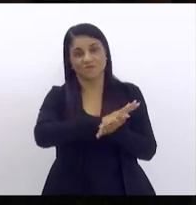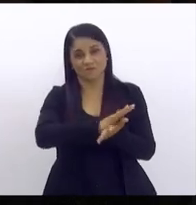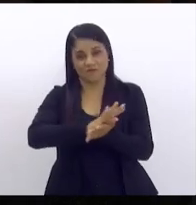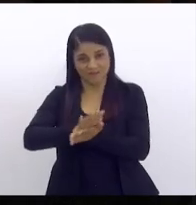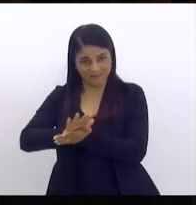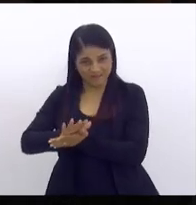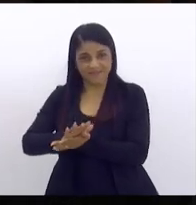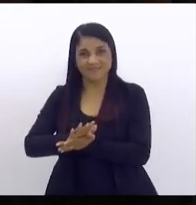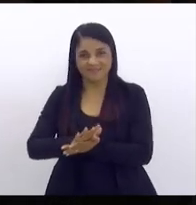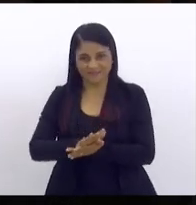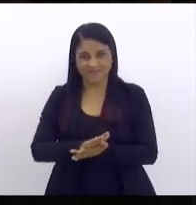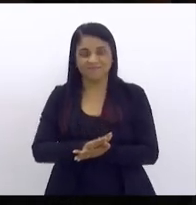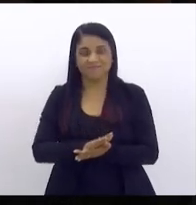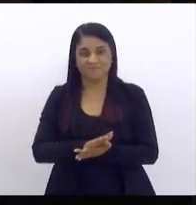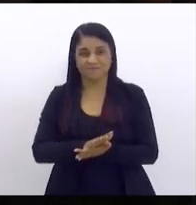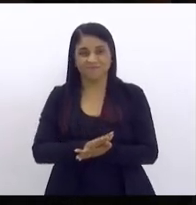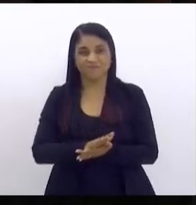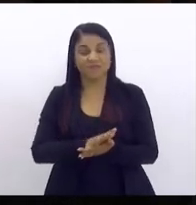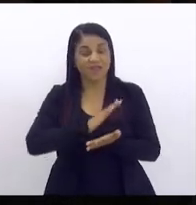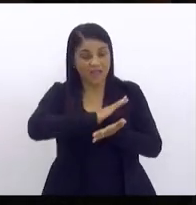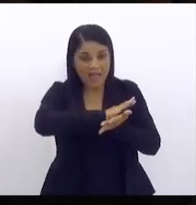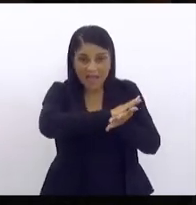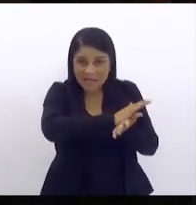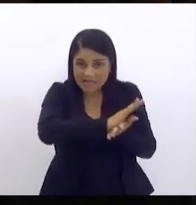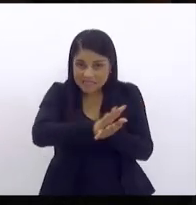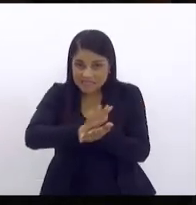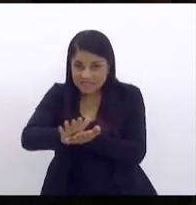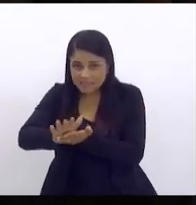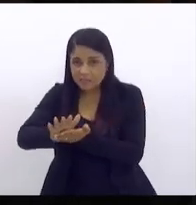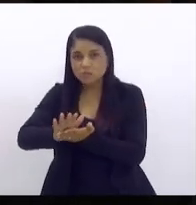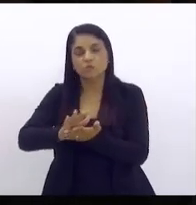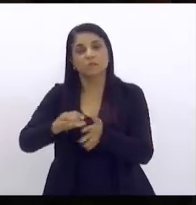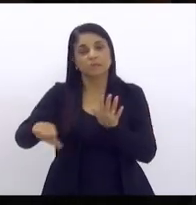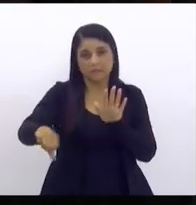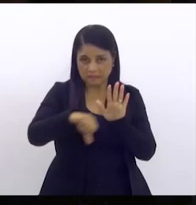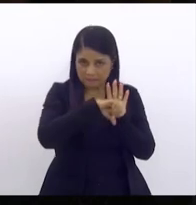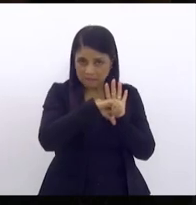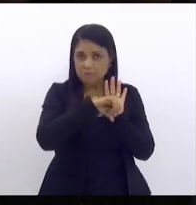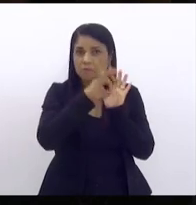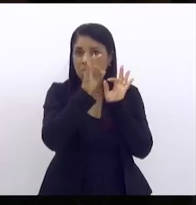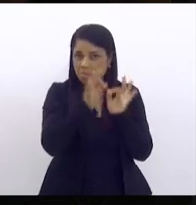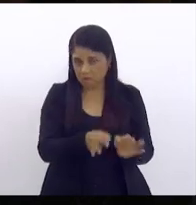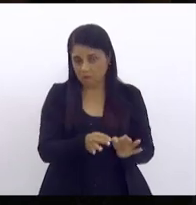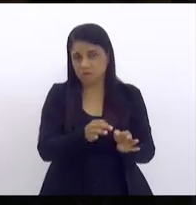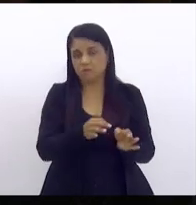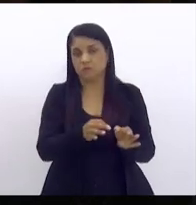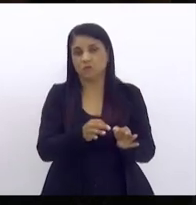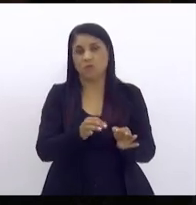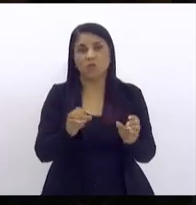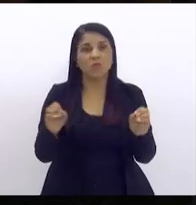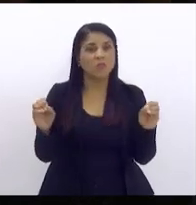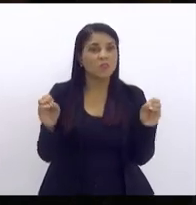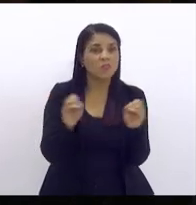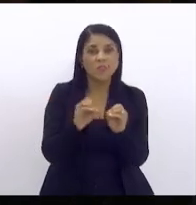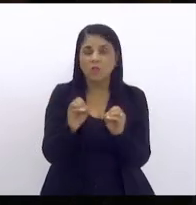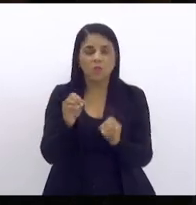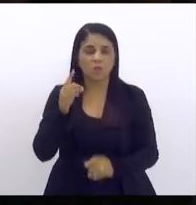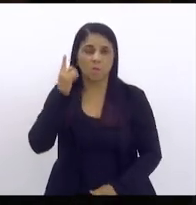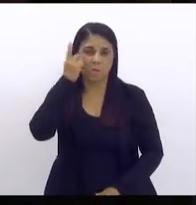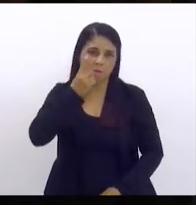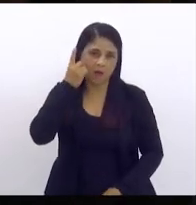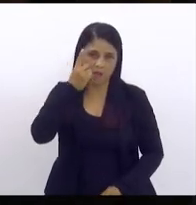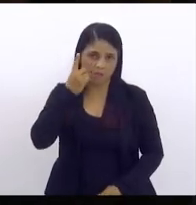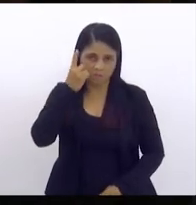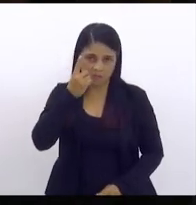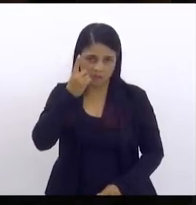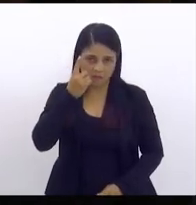gente precisa lembrar, racismo é crime e, portanto, nenhum parlamentar tem o direito de